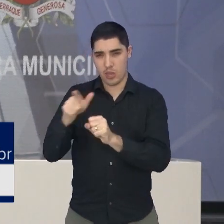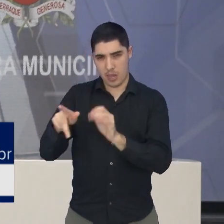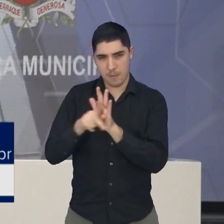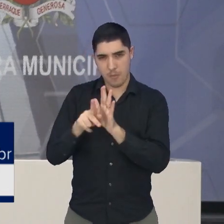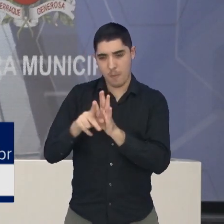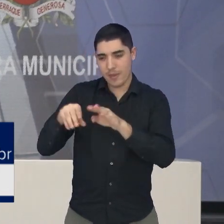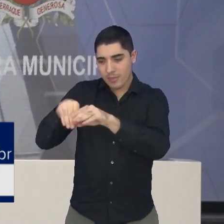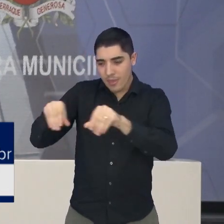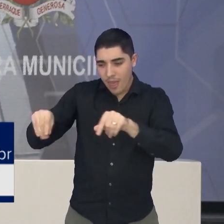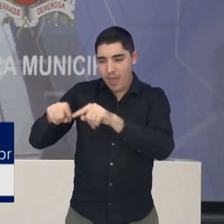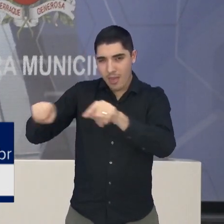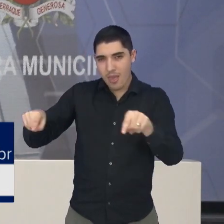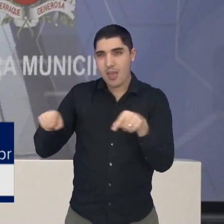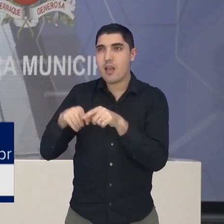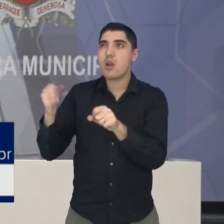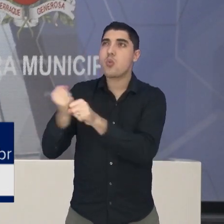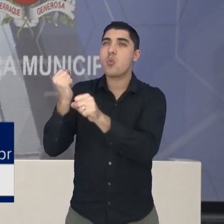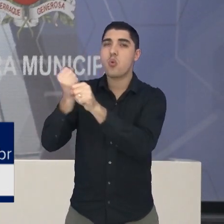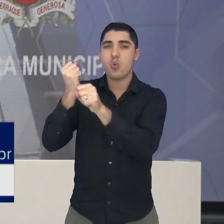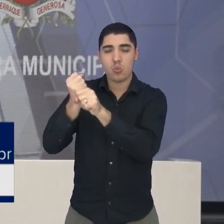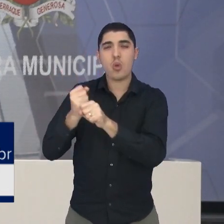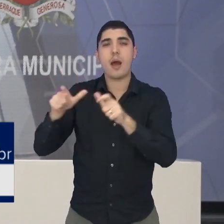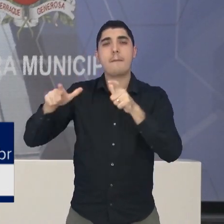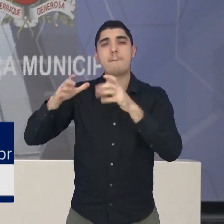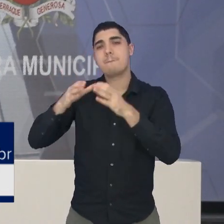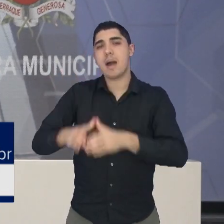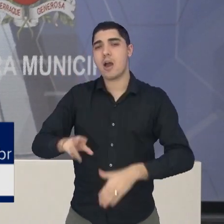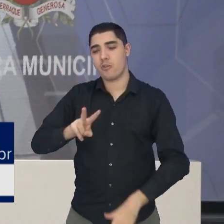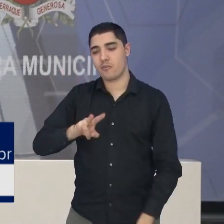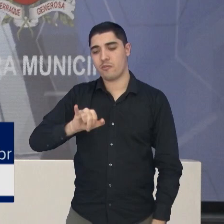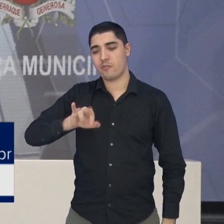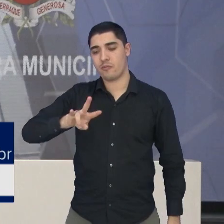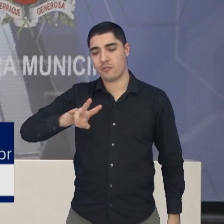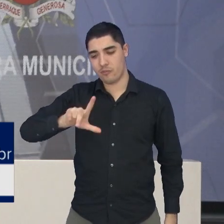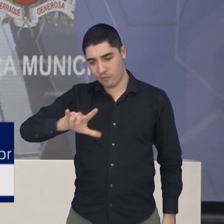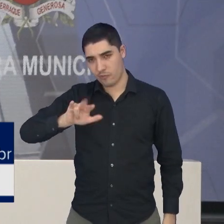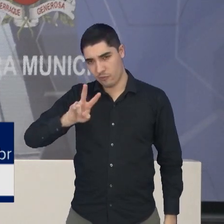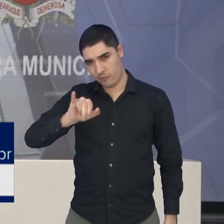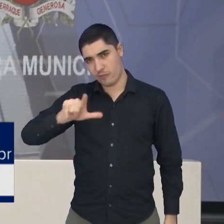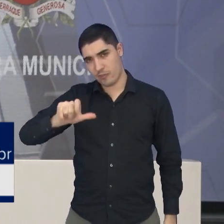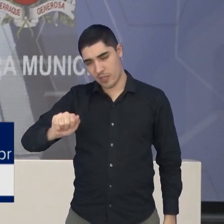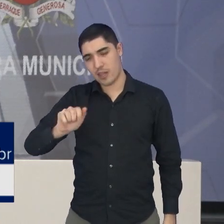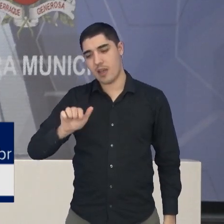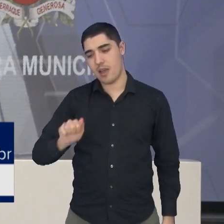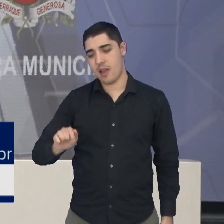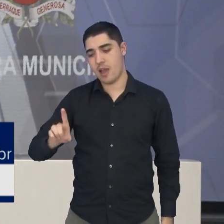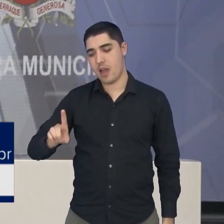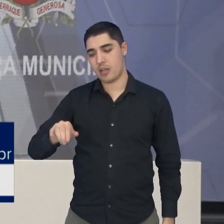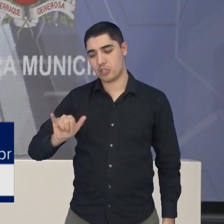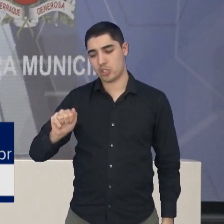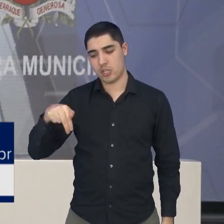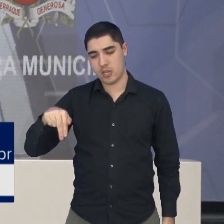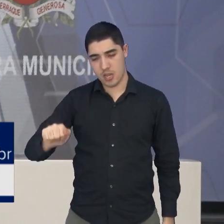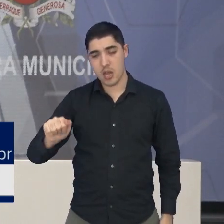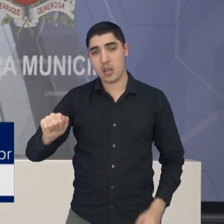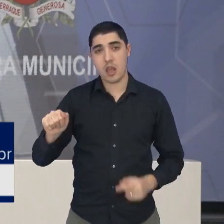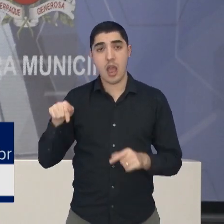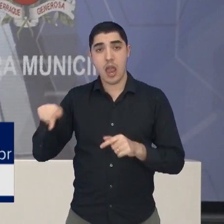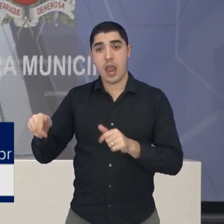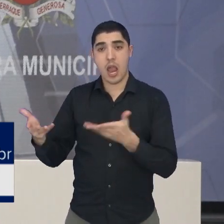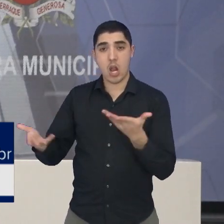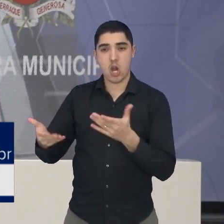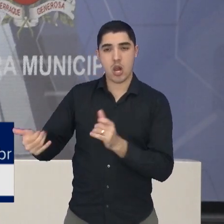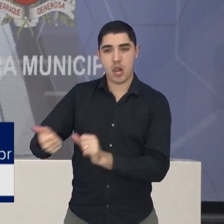os parâmetros de construção do bairro Vila Diana, que eram iguais ao do Jardim Aquários e passarão igual ao do Jardim